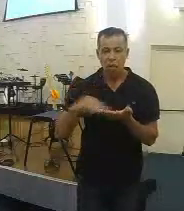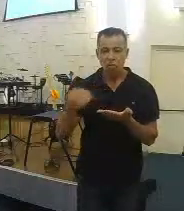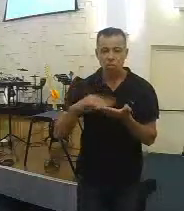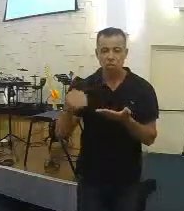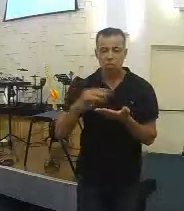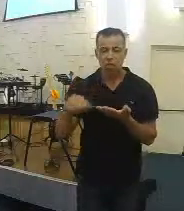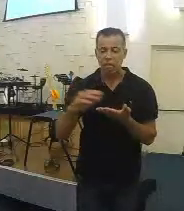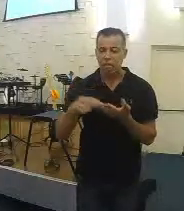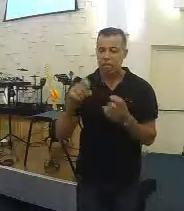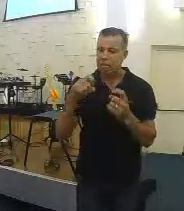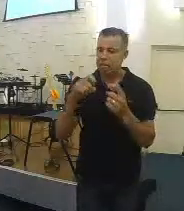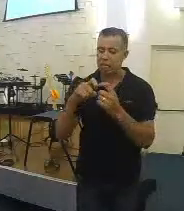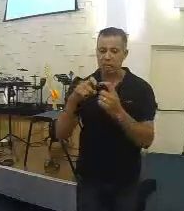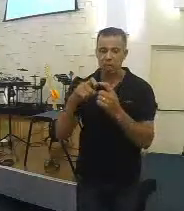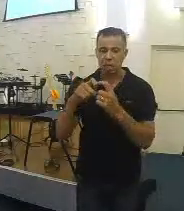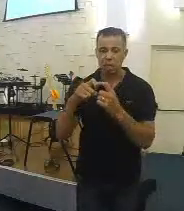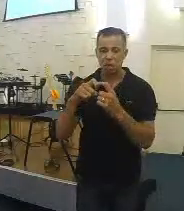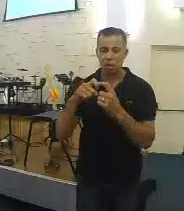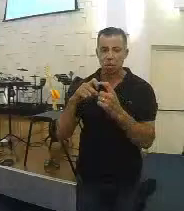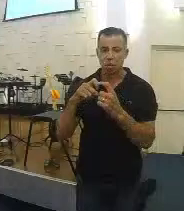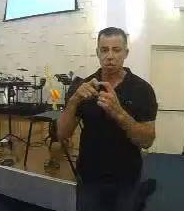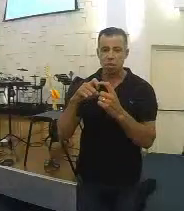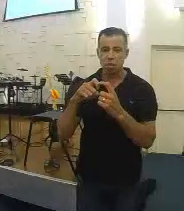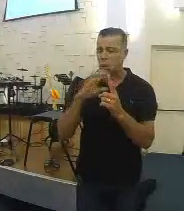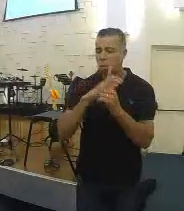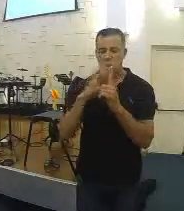pansexualização, culto ao corpo,